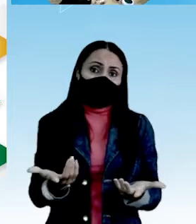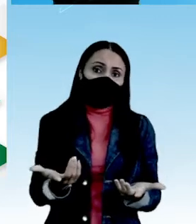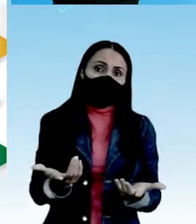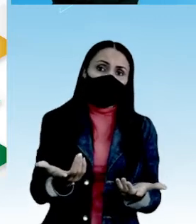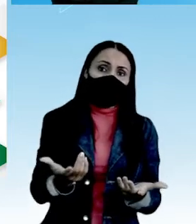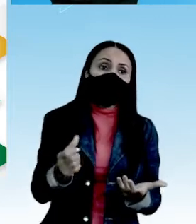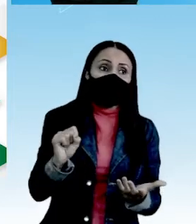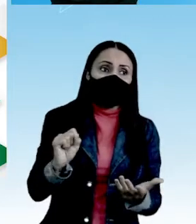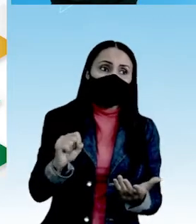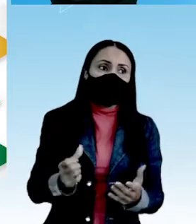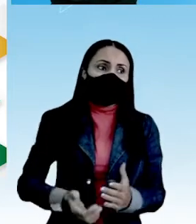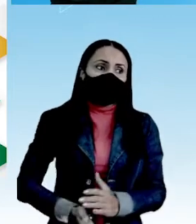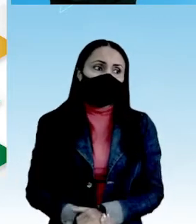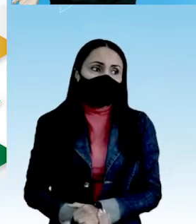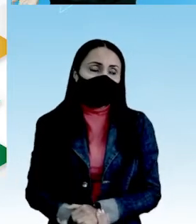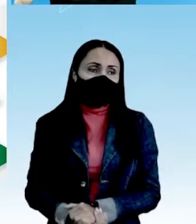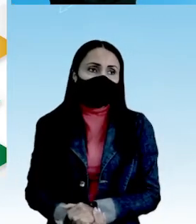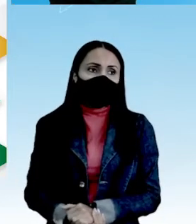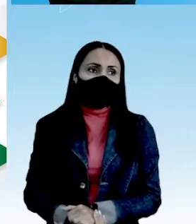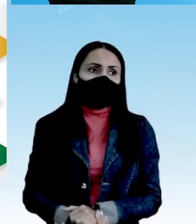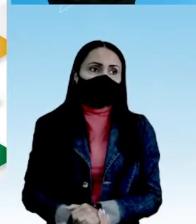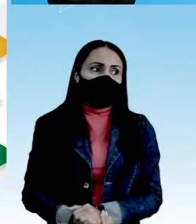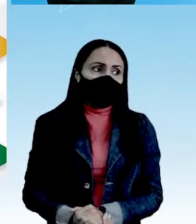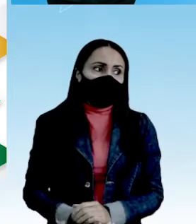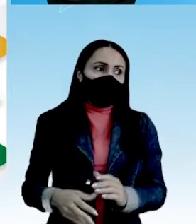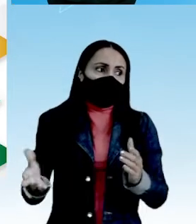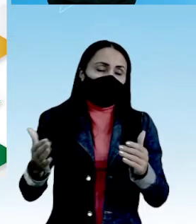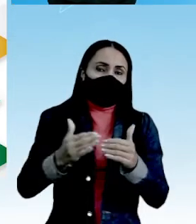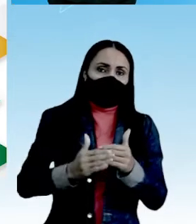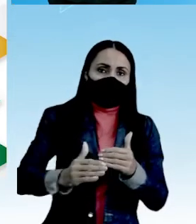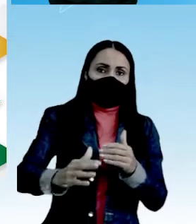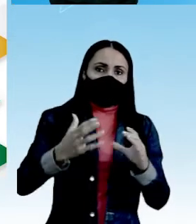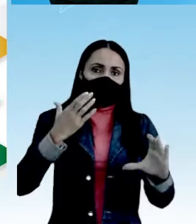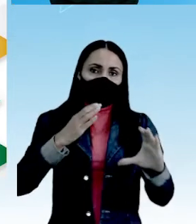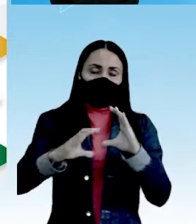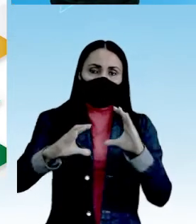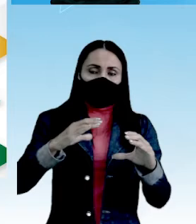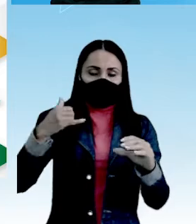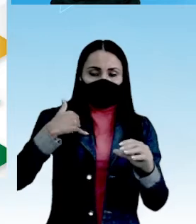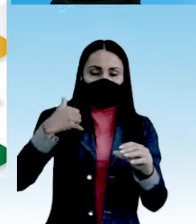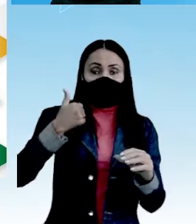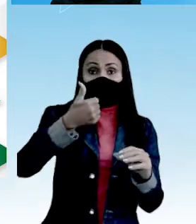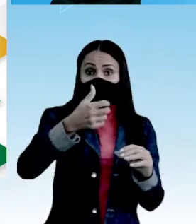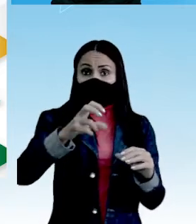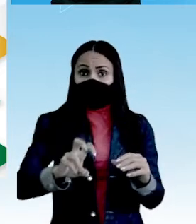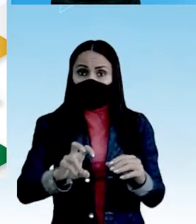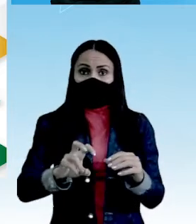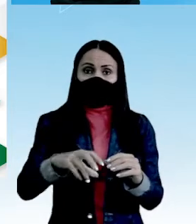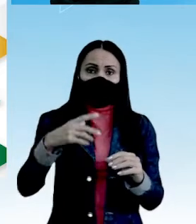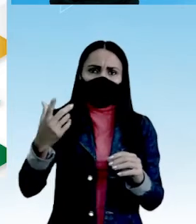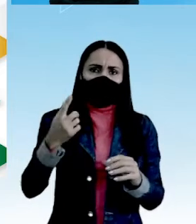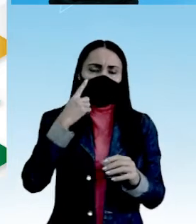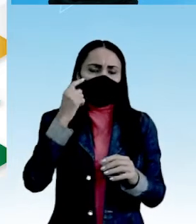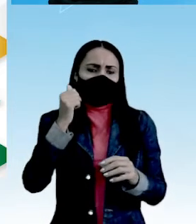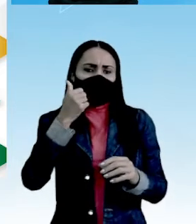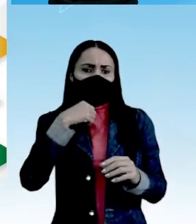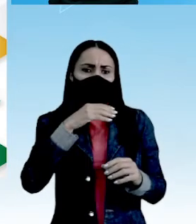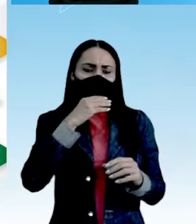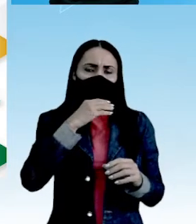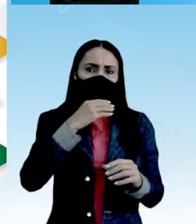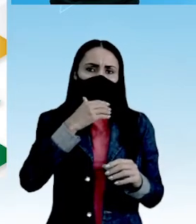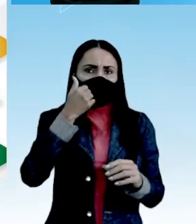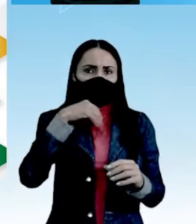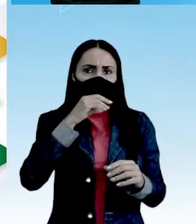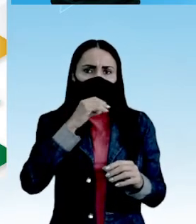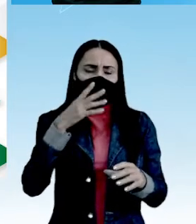agora. Billie Holiday iniciou sua carreira como cantora aos 15 anos, quando viu a sua mãe sendo ameaçada de